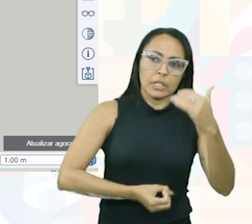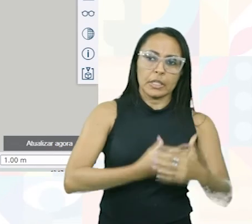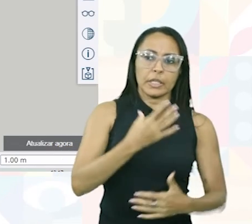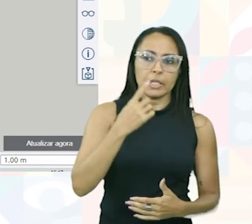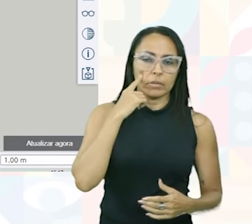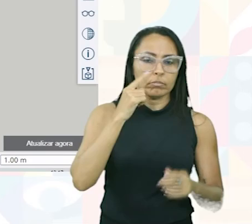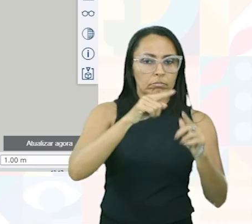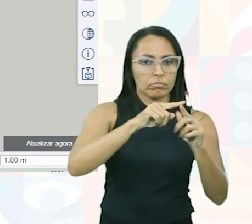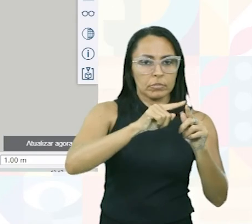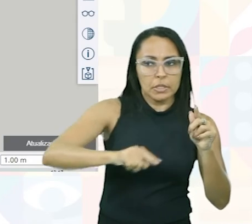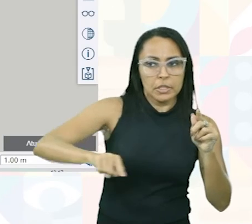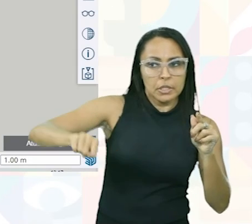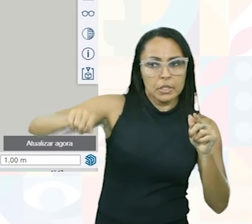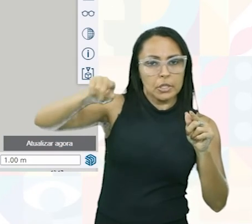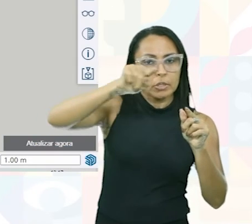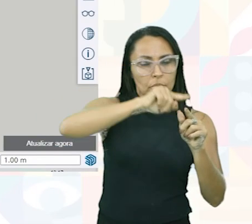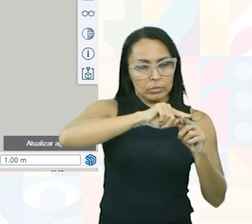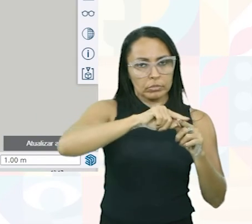tá?